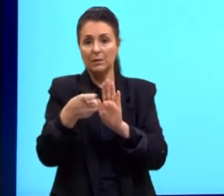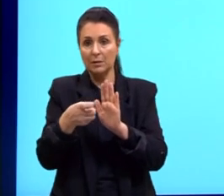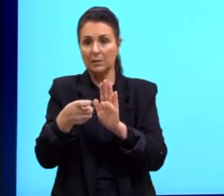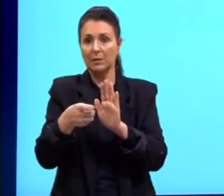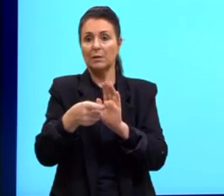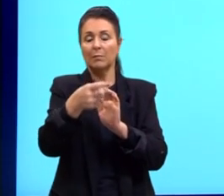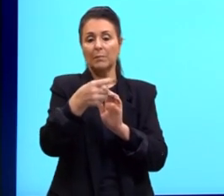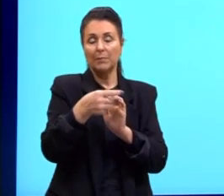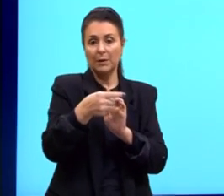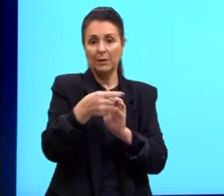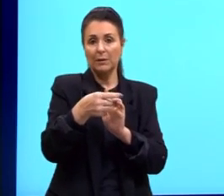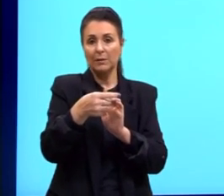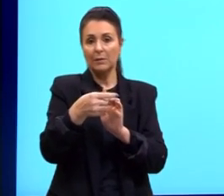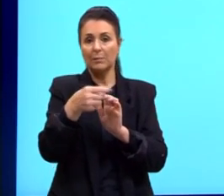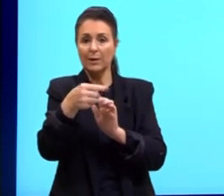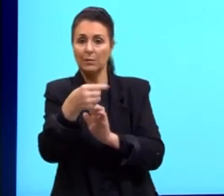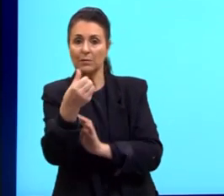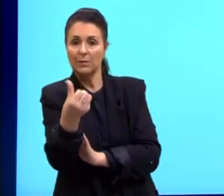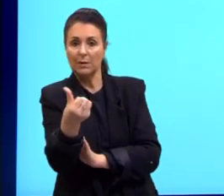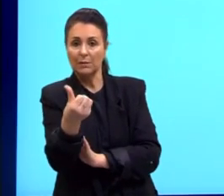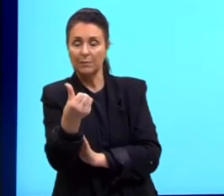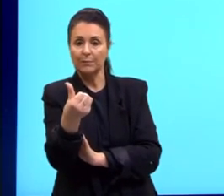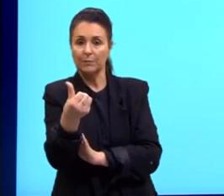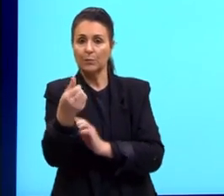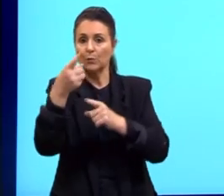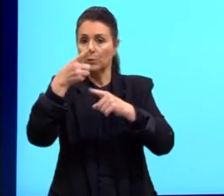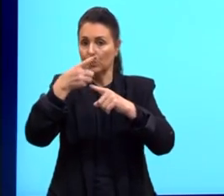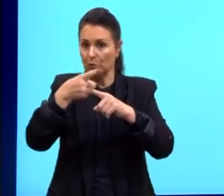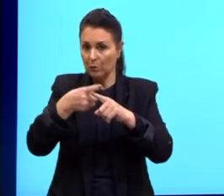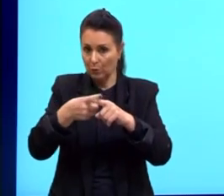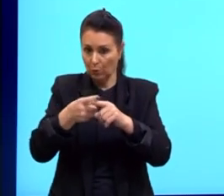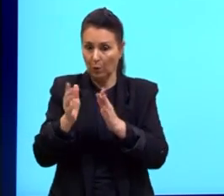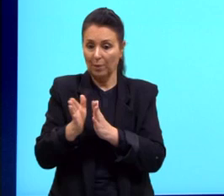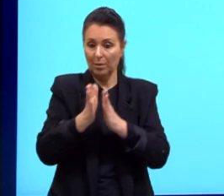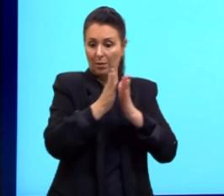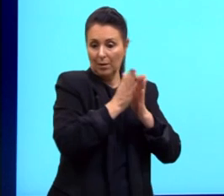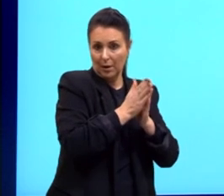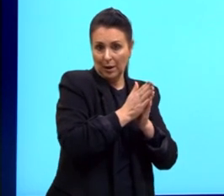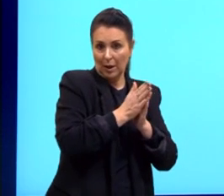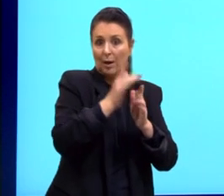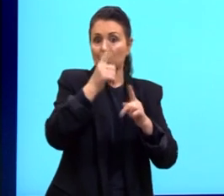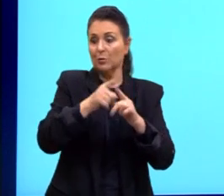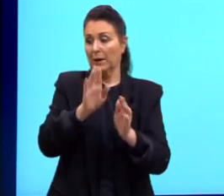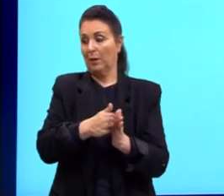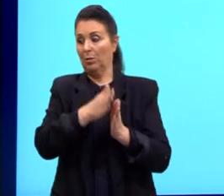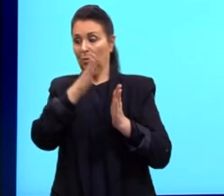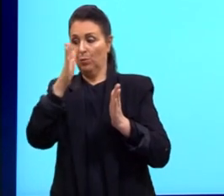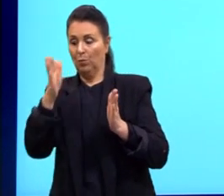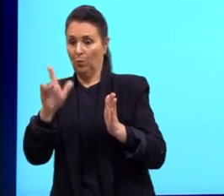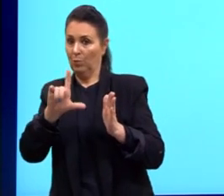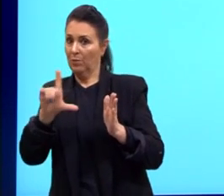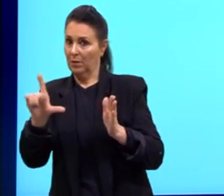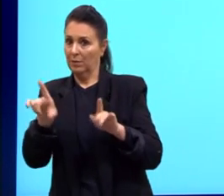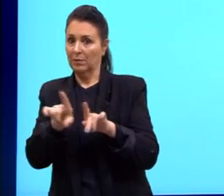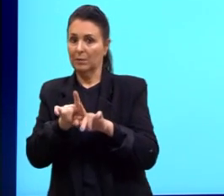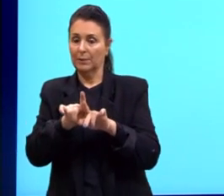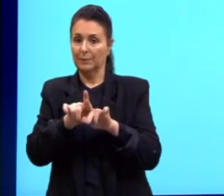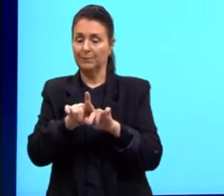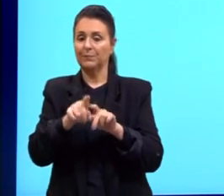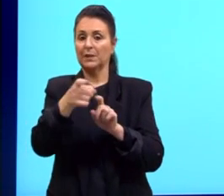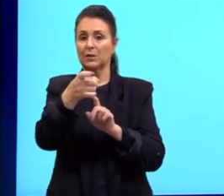2 - 6 e como eu fiz a multiplicação de um lado eu faço a multiplicação do outro lado também